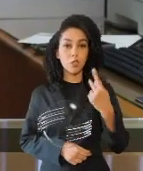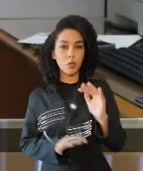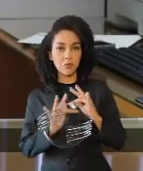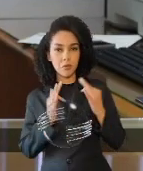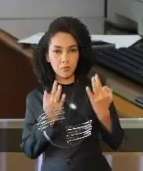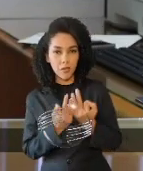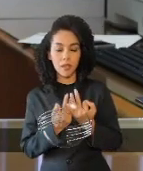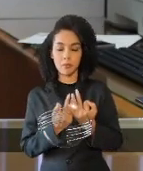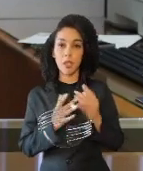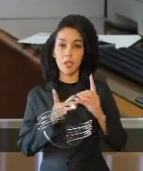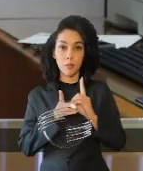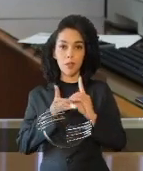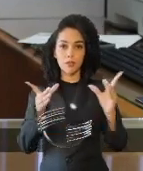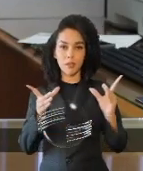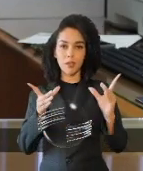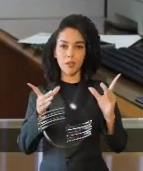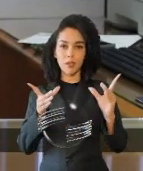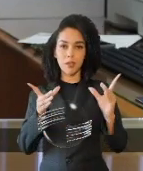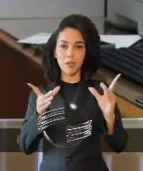para a democracia e para o Brasil